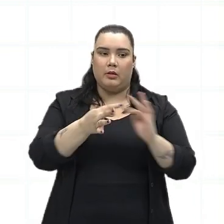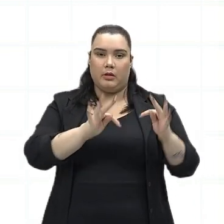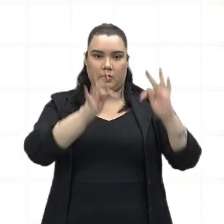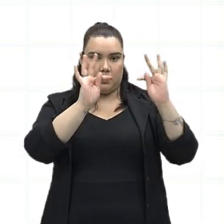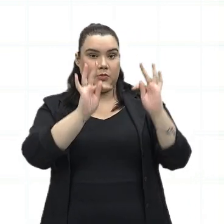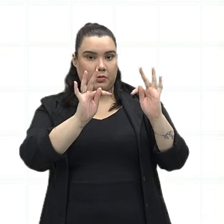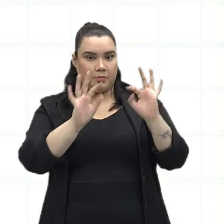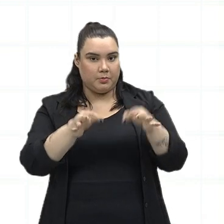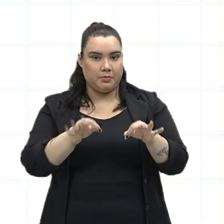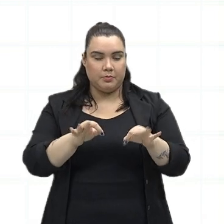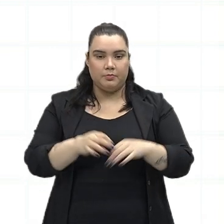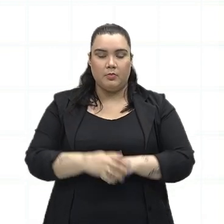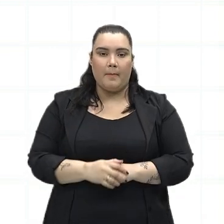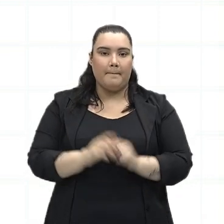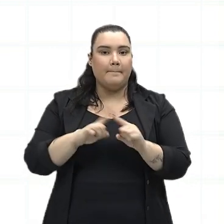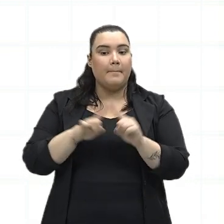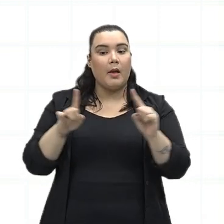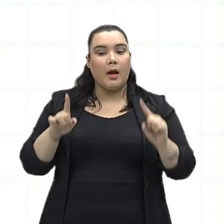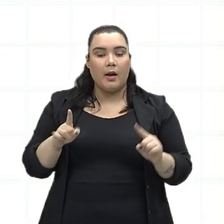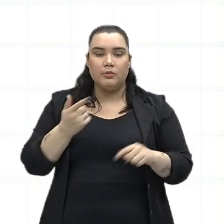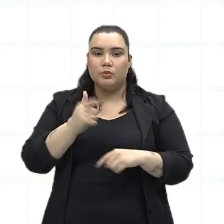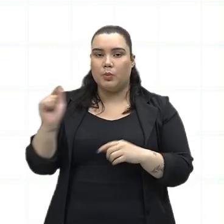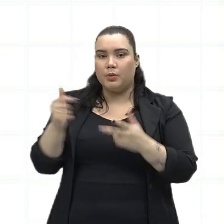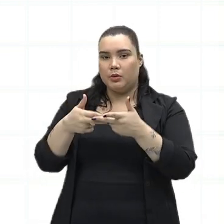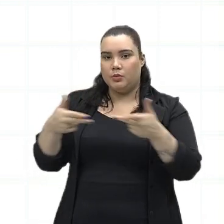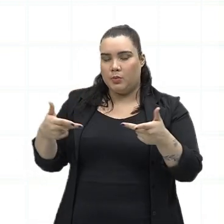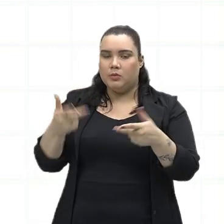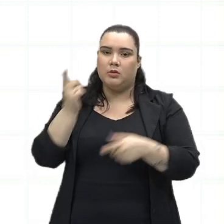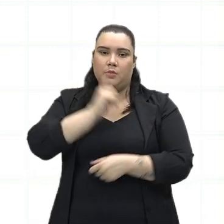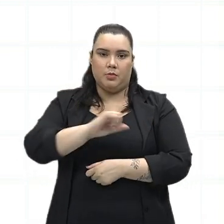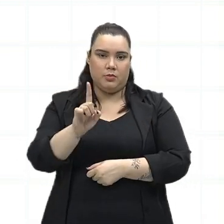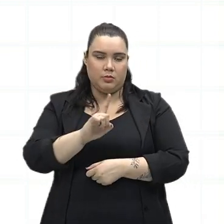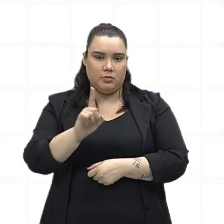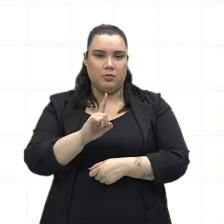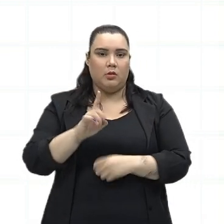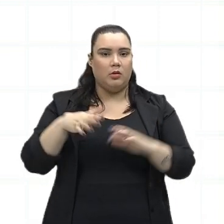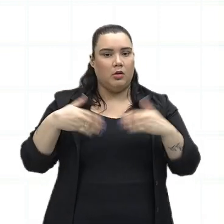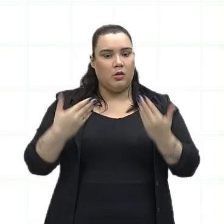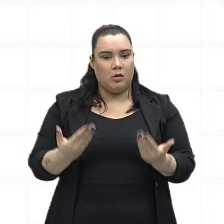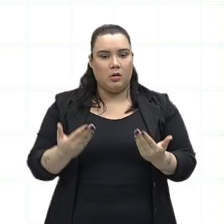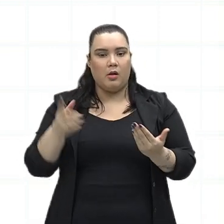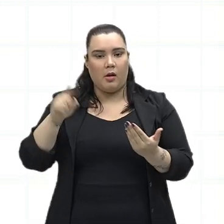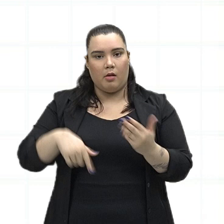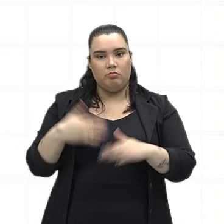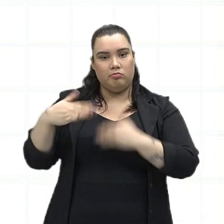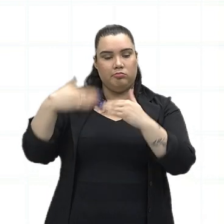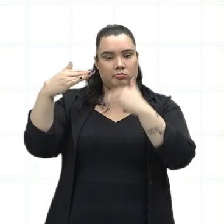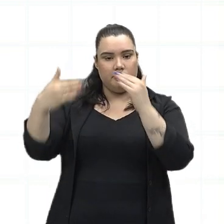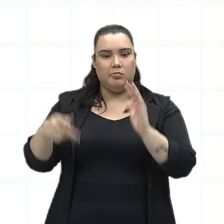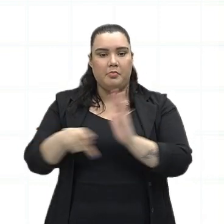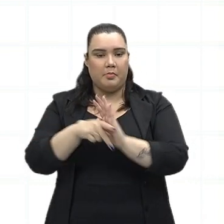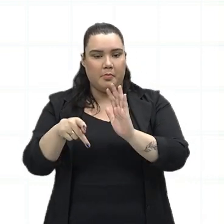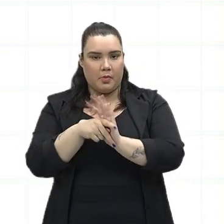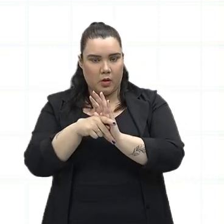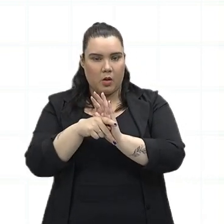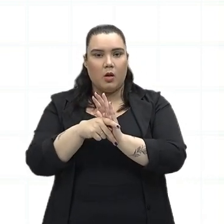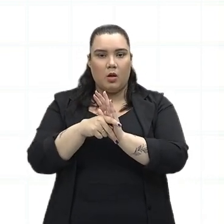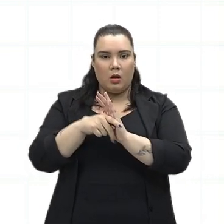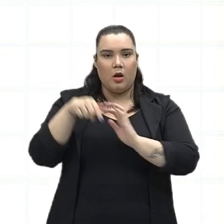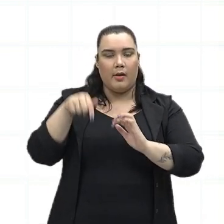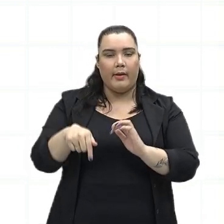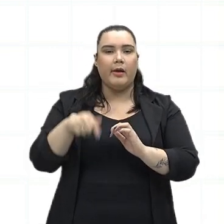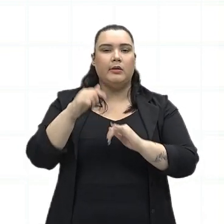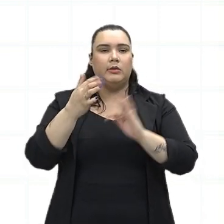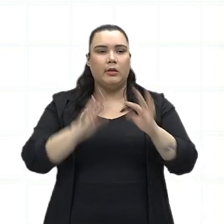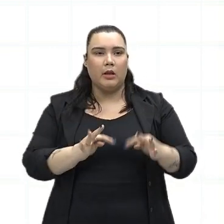executar, ok? Mas tem coisas que não, certo? Então, com o avanço, né, da inteligência artificial, vão